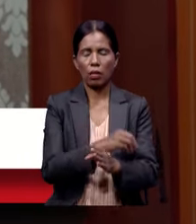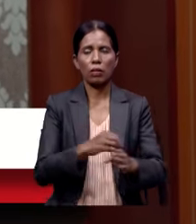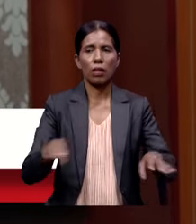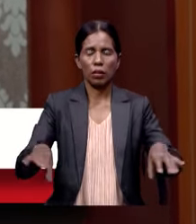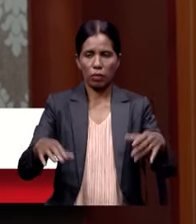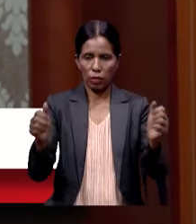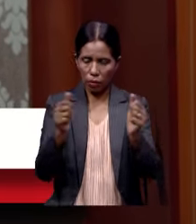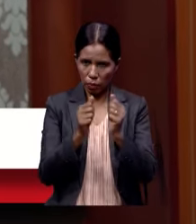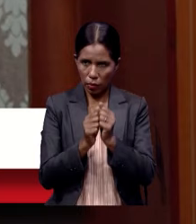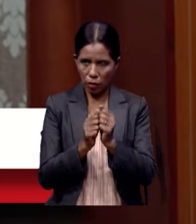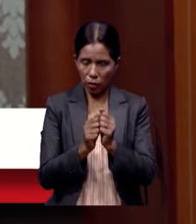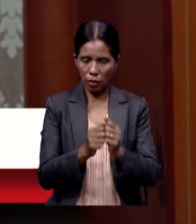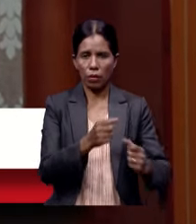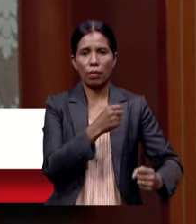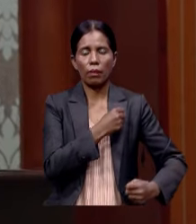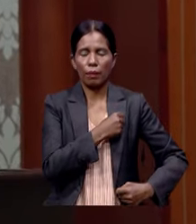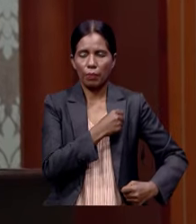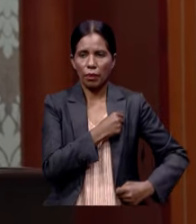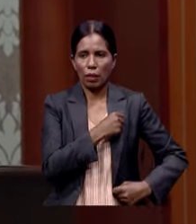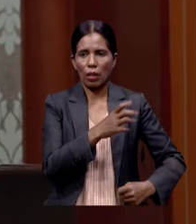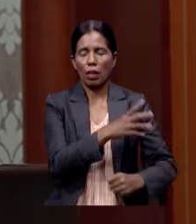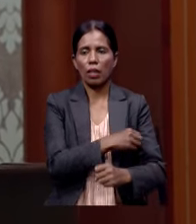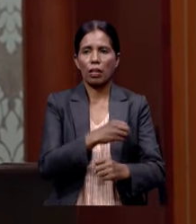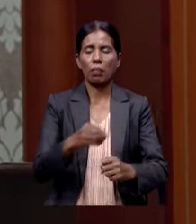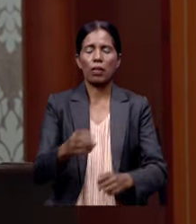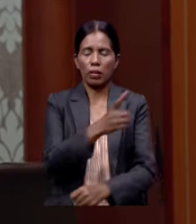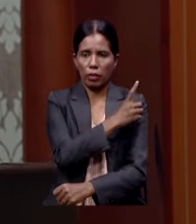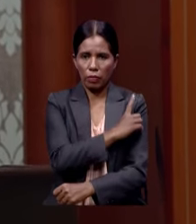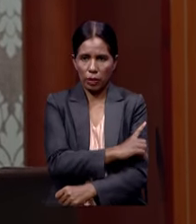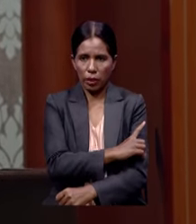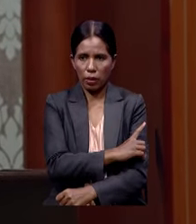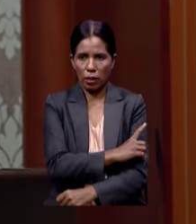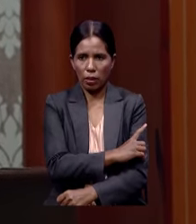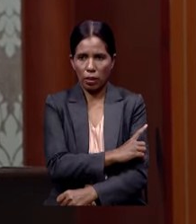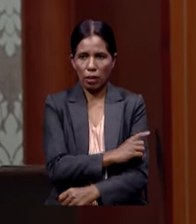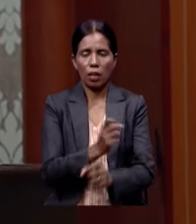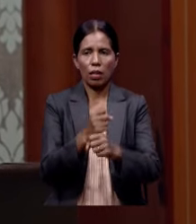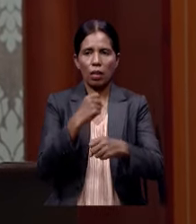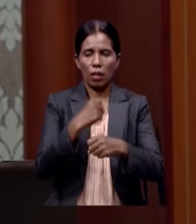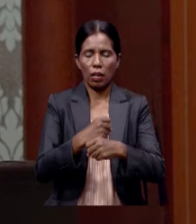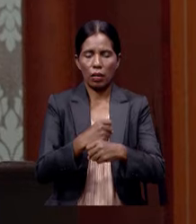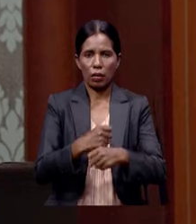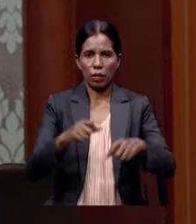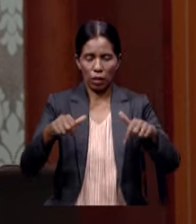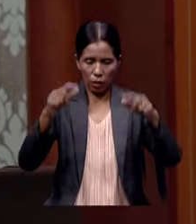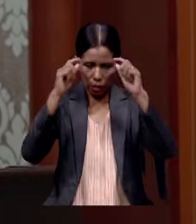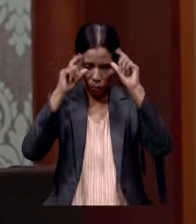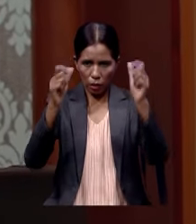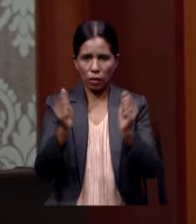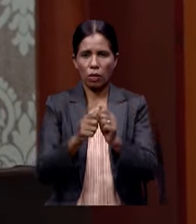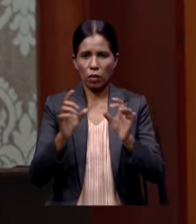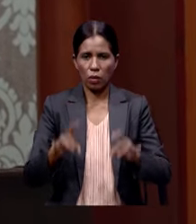cooperação militar ou no âmbito da defesa na Bemaca Halo entre Timor-Leste ou